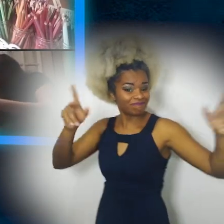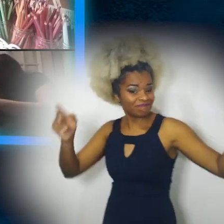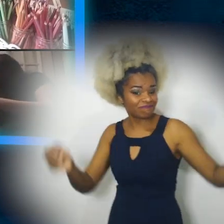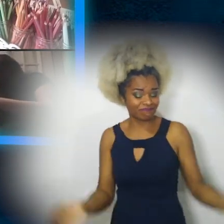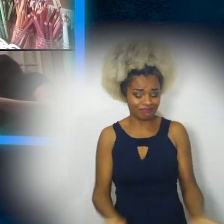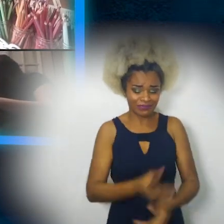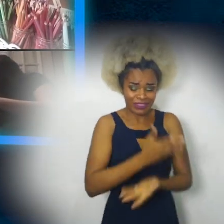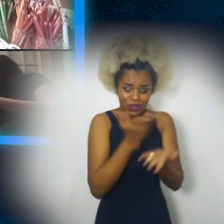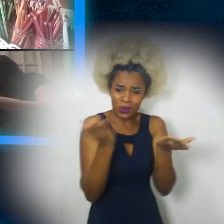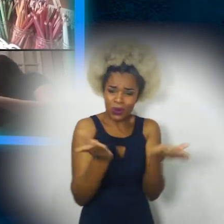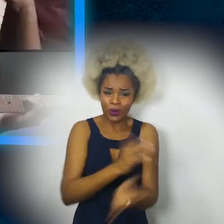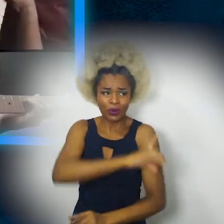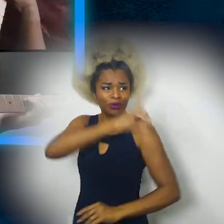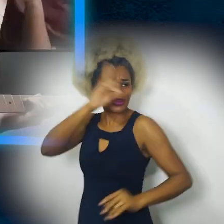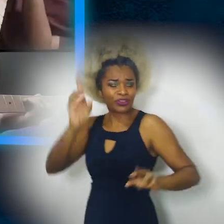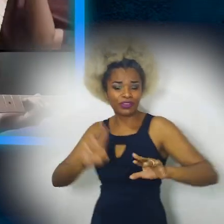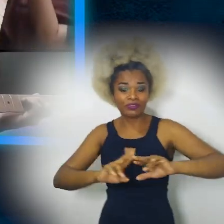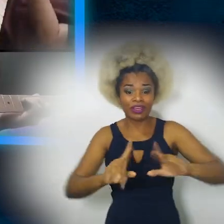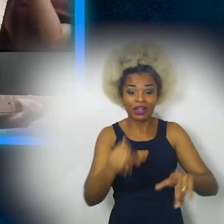diferente,